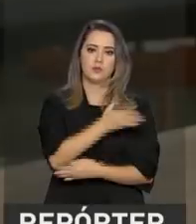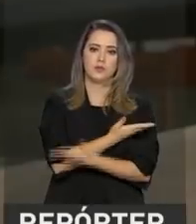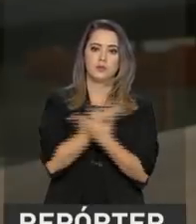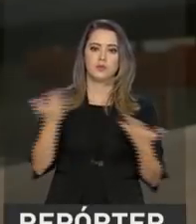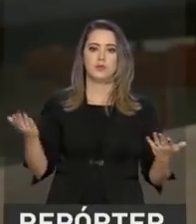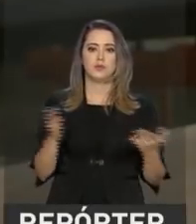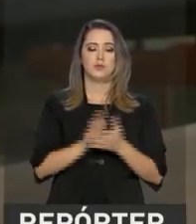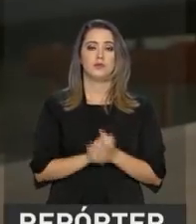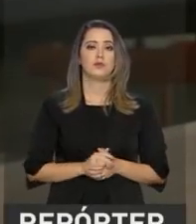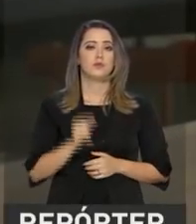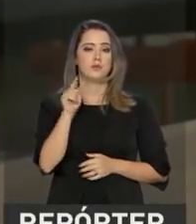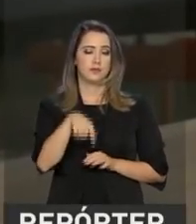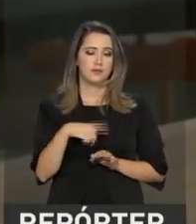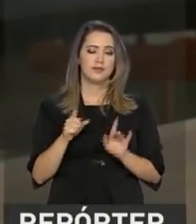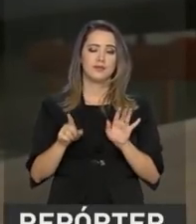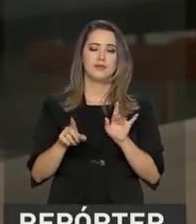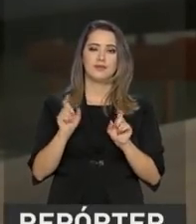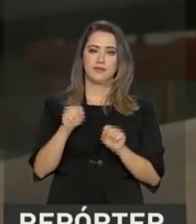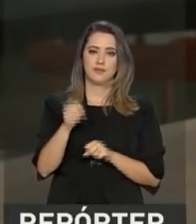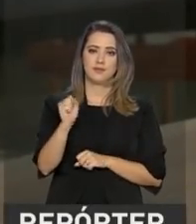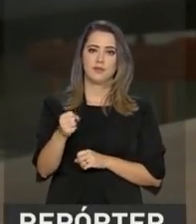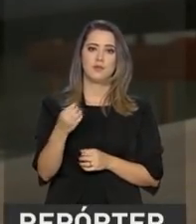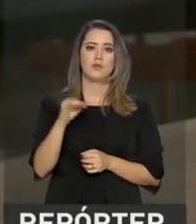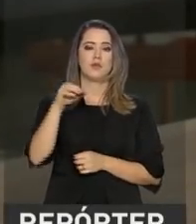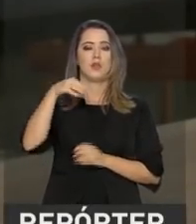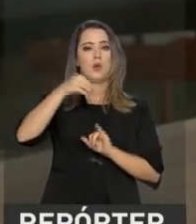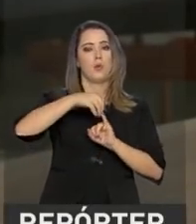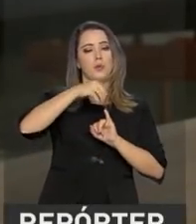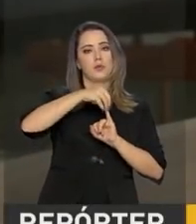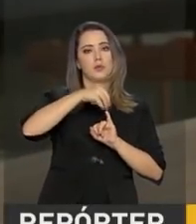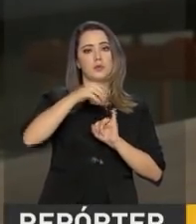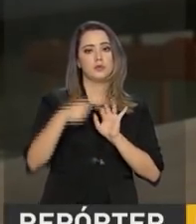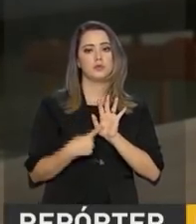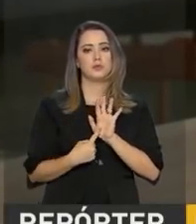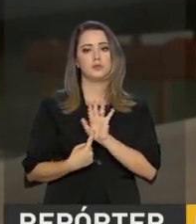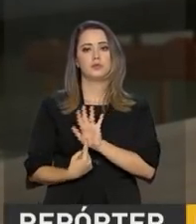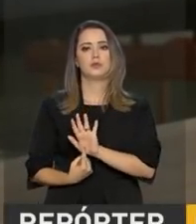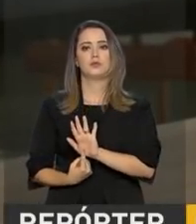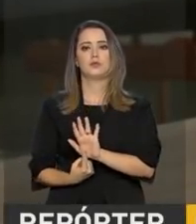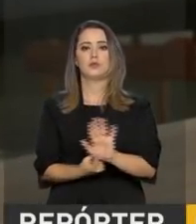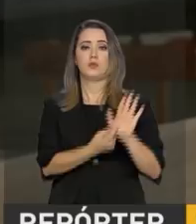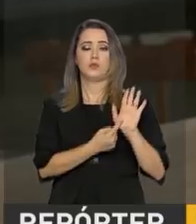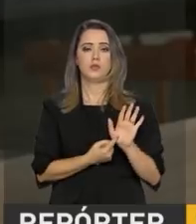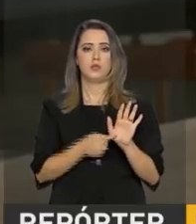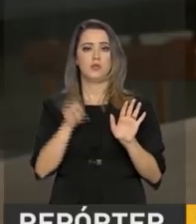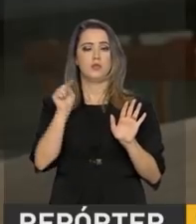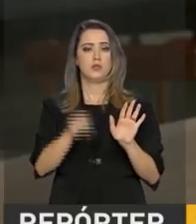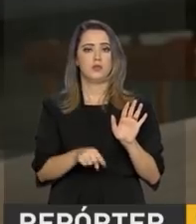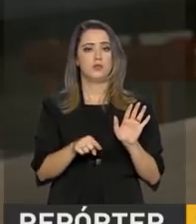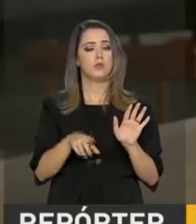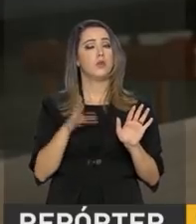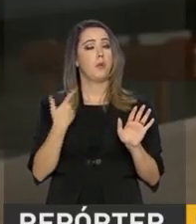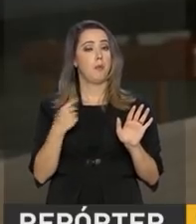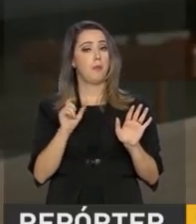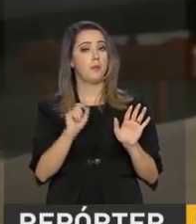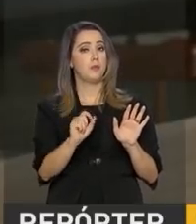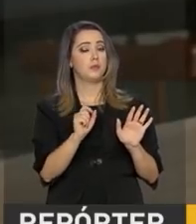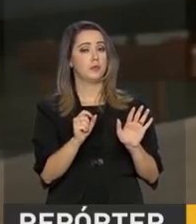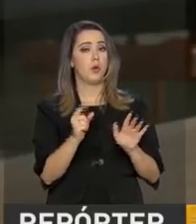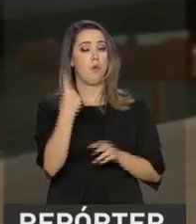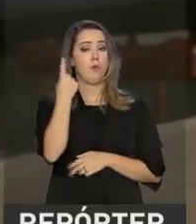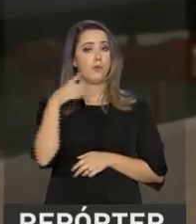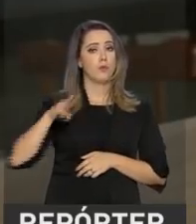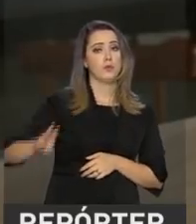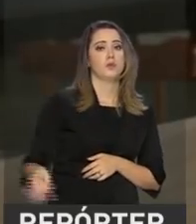tarde a todos. É isso mesmo. De acordo com o INEP, o Instituto Nacional de Estudos e Pesquisas Educacionais Anísio Teixeira,